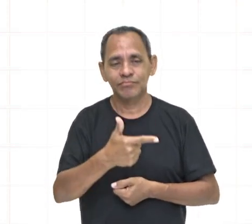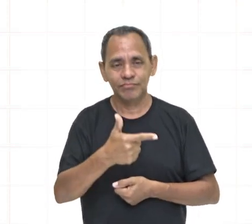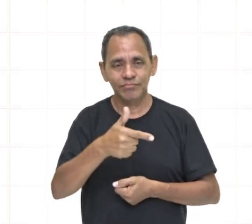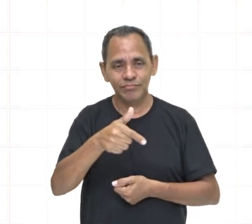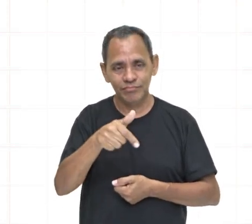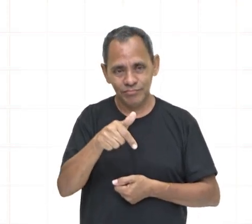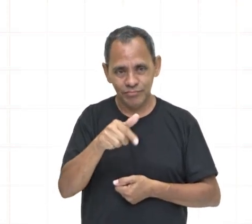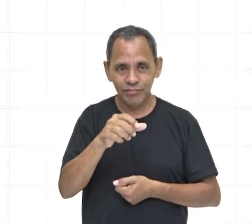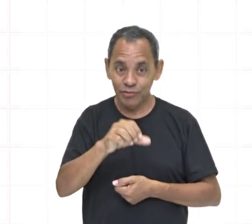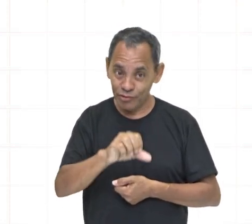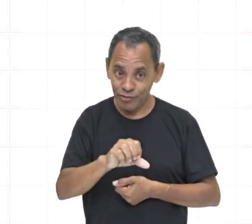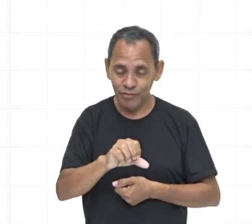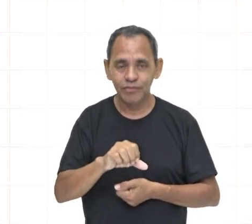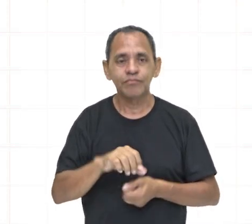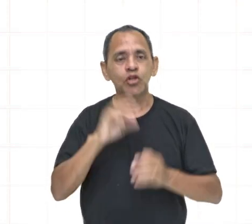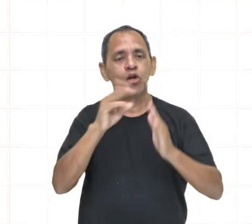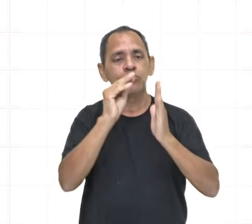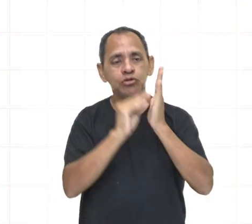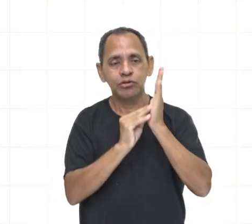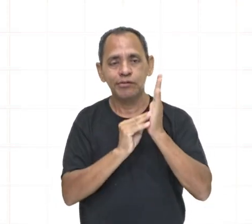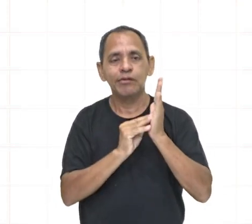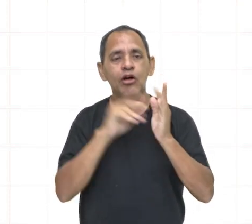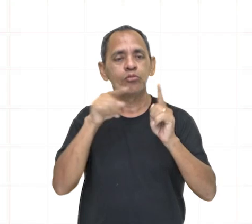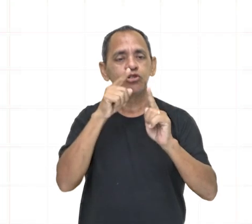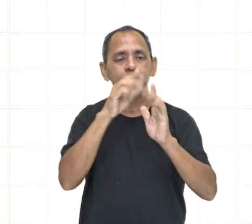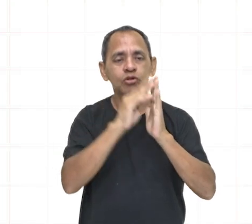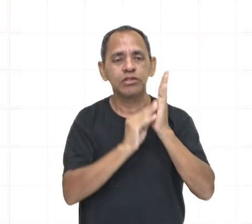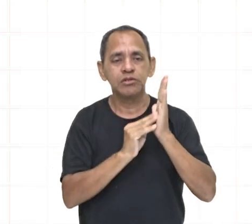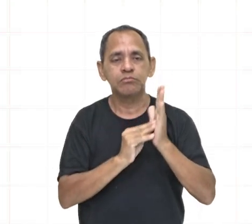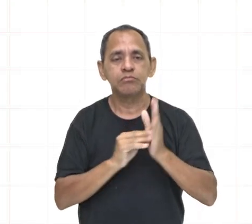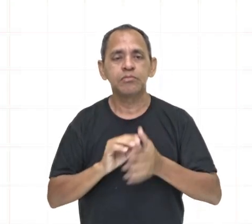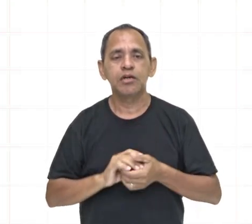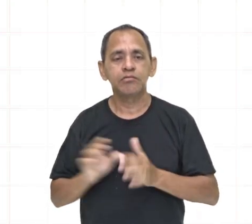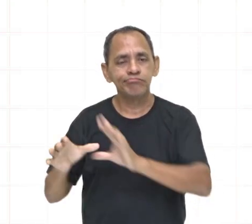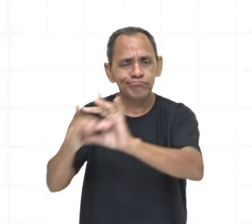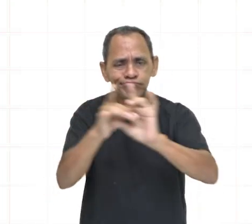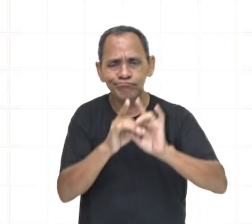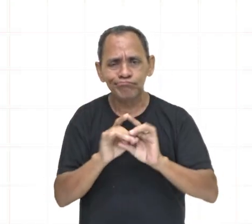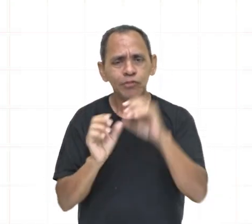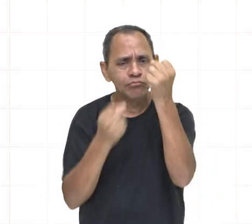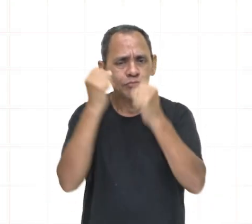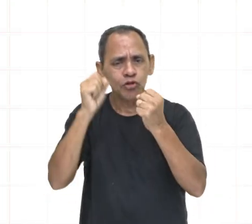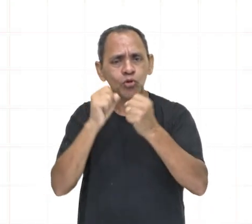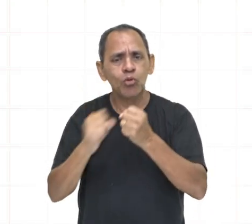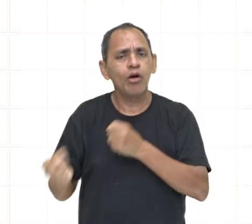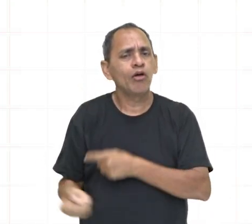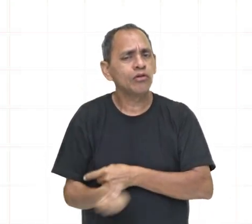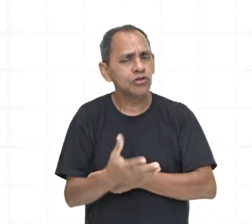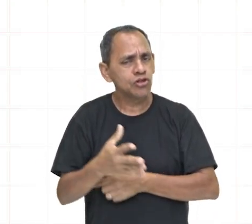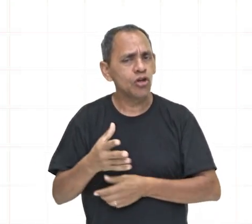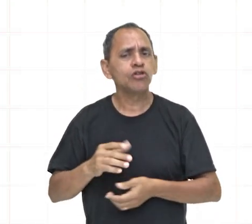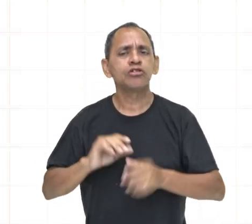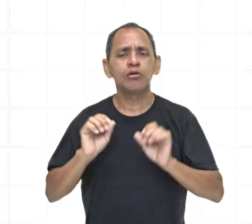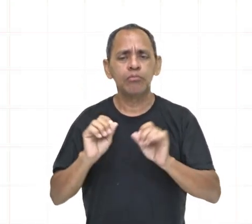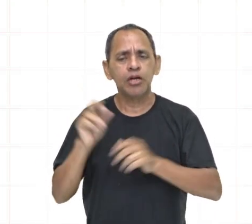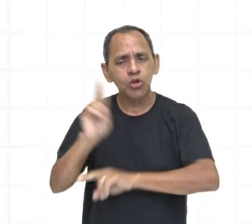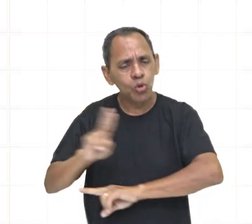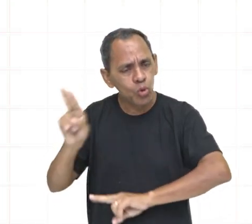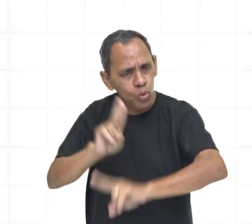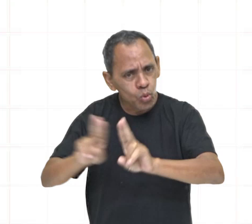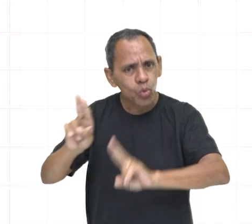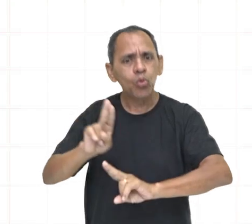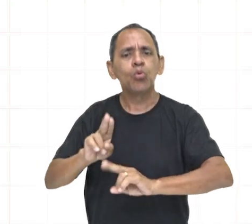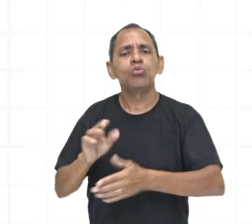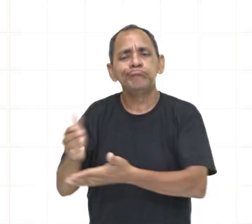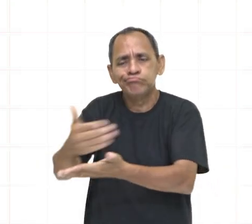O objeto de conhecimento, cadeias industriais e inovação no uso dos recursos naturais